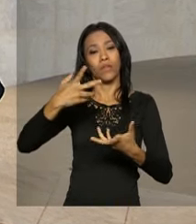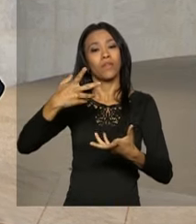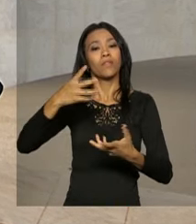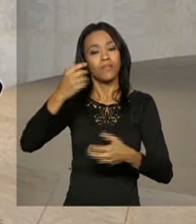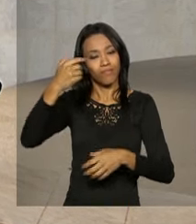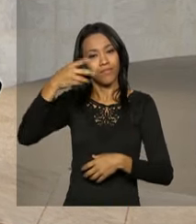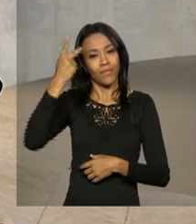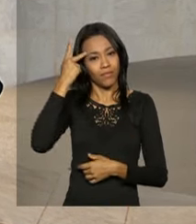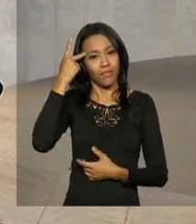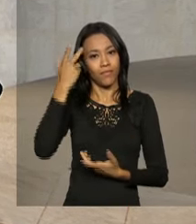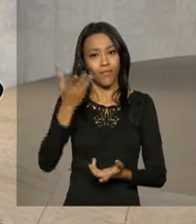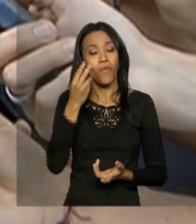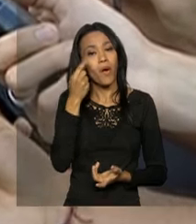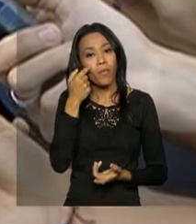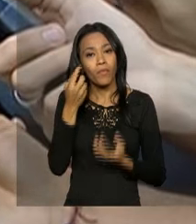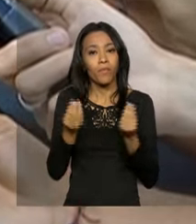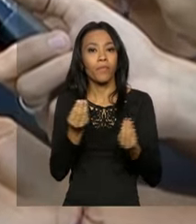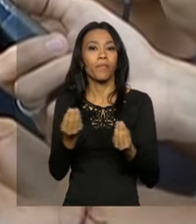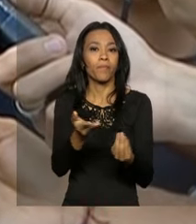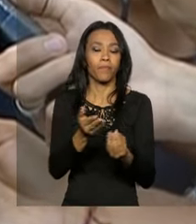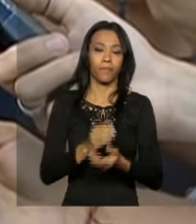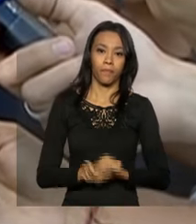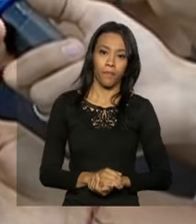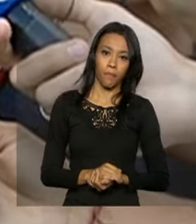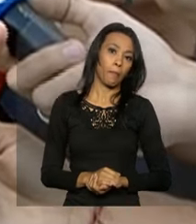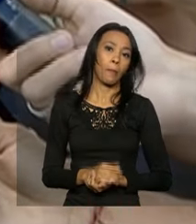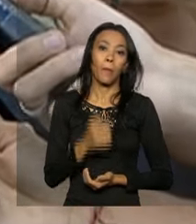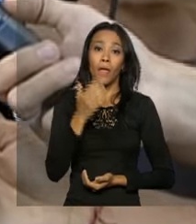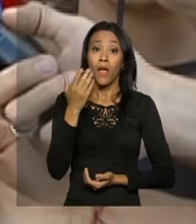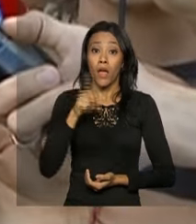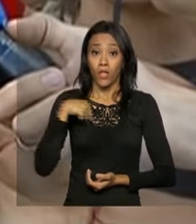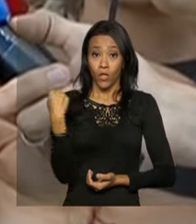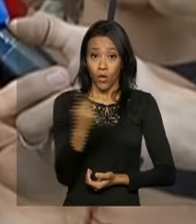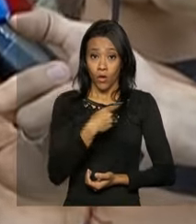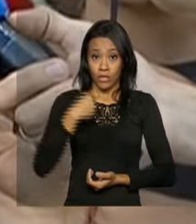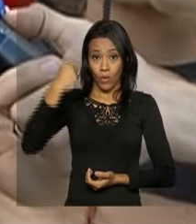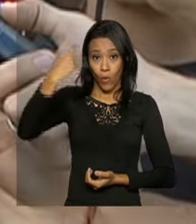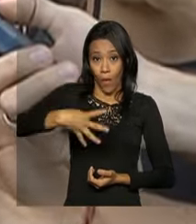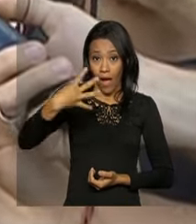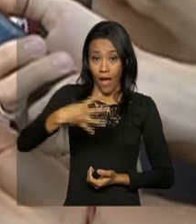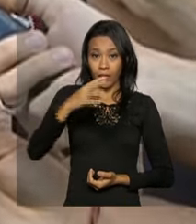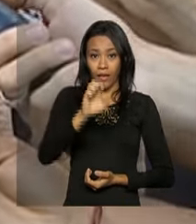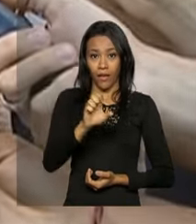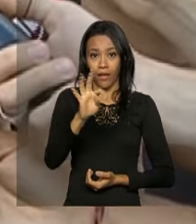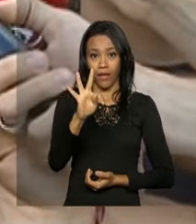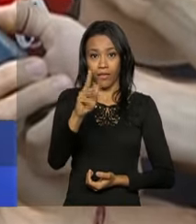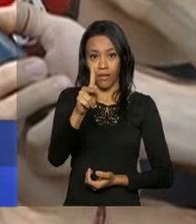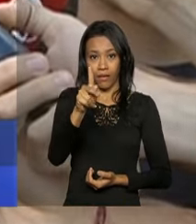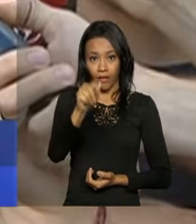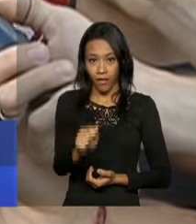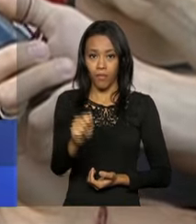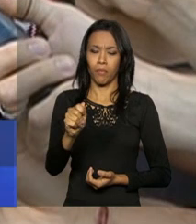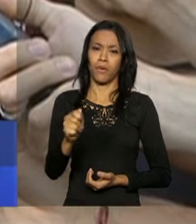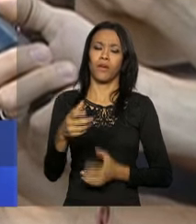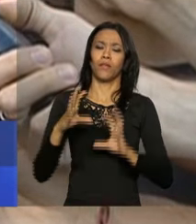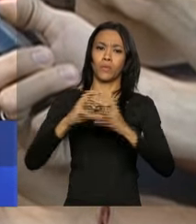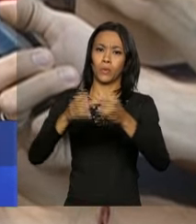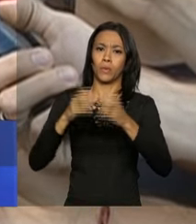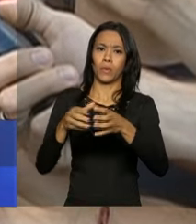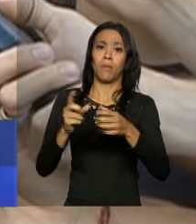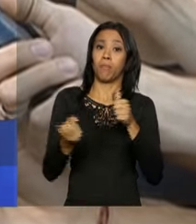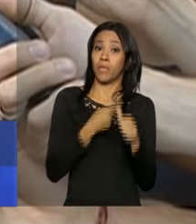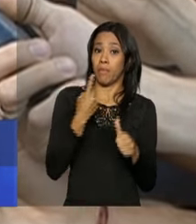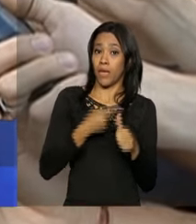ministro falou. Nós já estamos na quarta etapa de mobilização das Forças Armadas. A primeira foi a